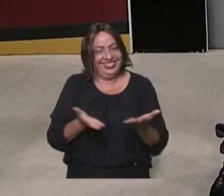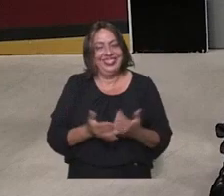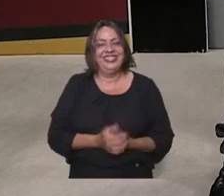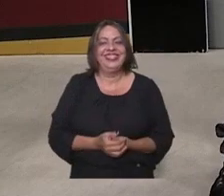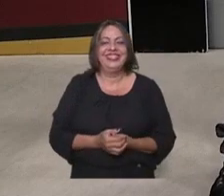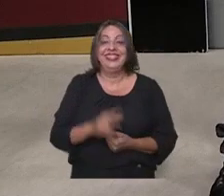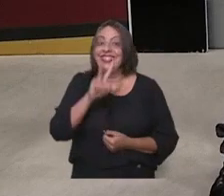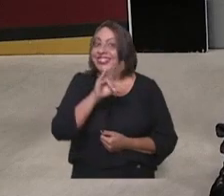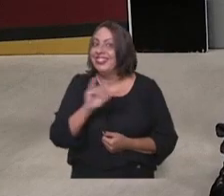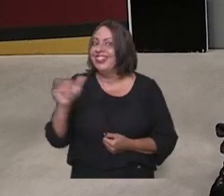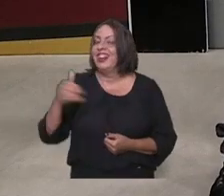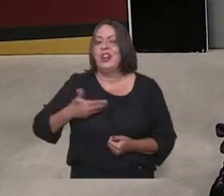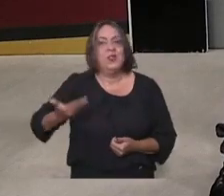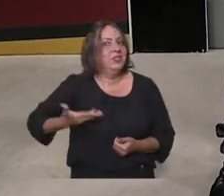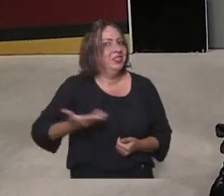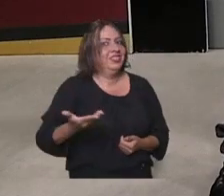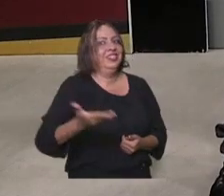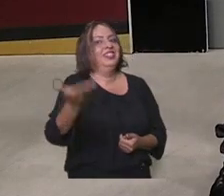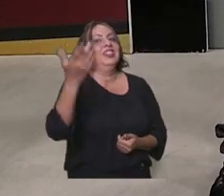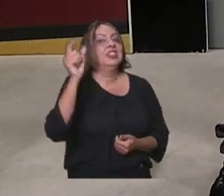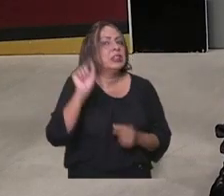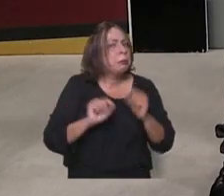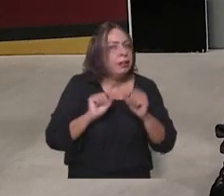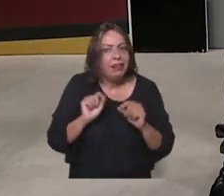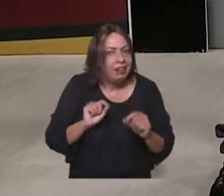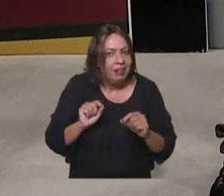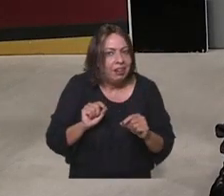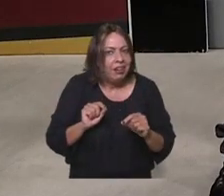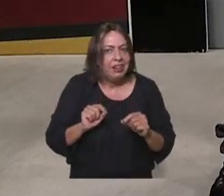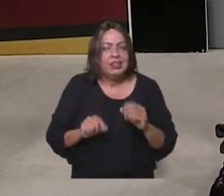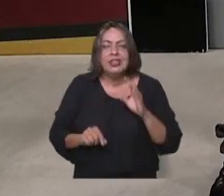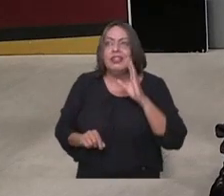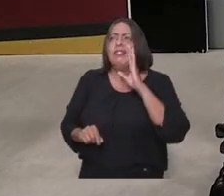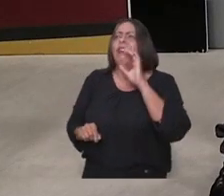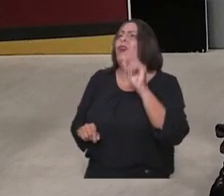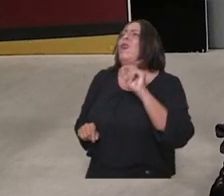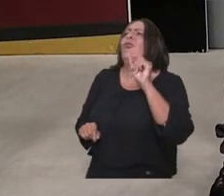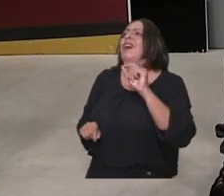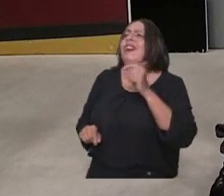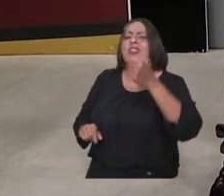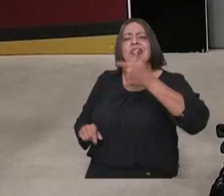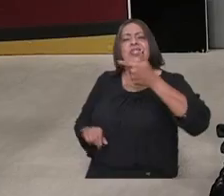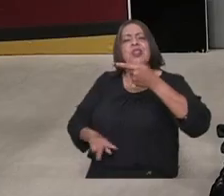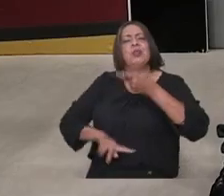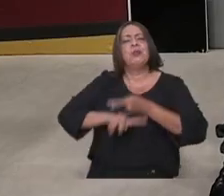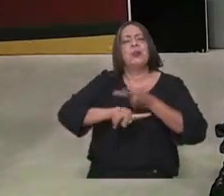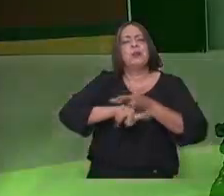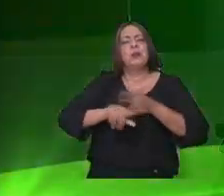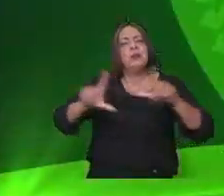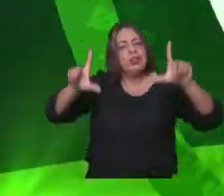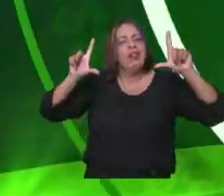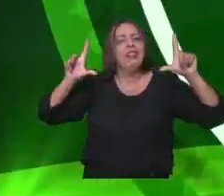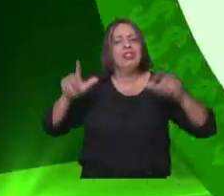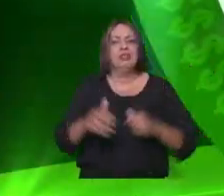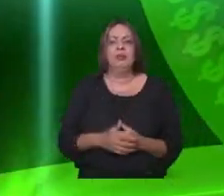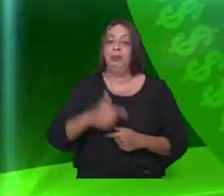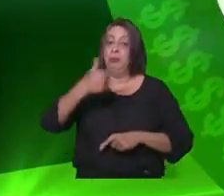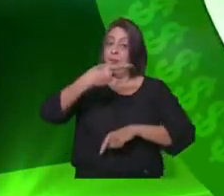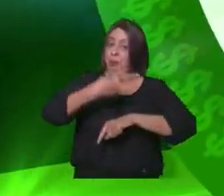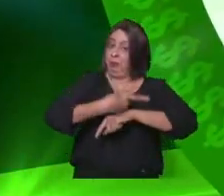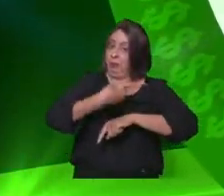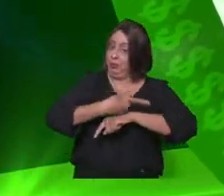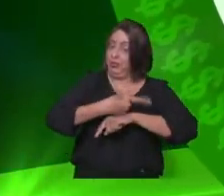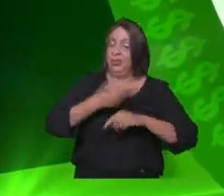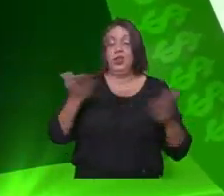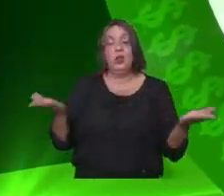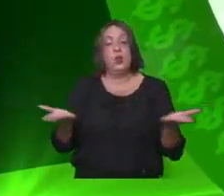vai acelerar. Já sabe o que é, né? Moço da vinheta, segundo prêmio na tela. No segundo prêmio